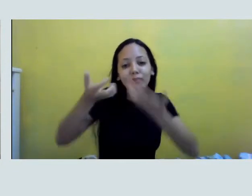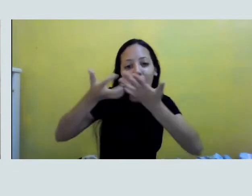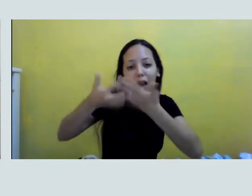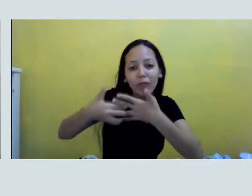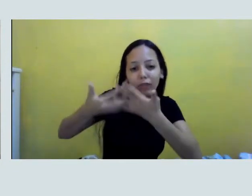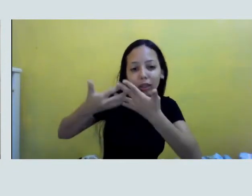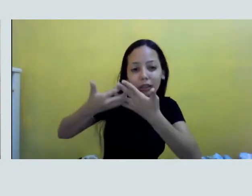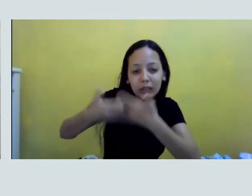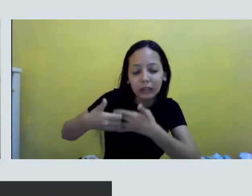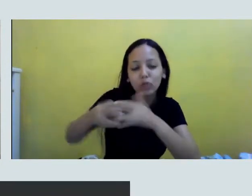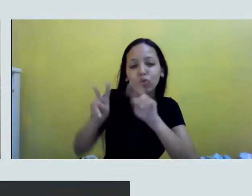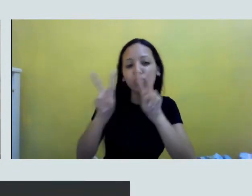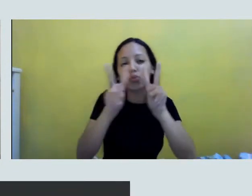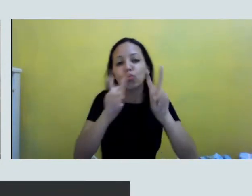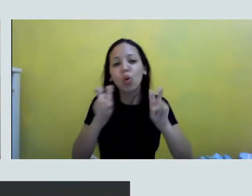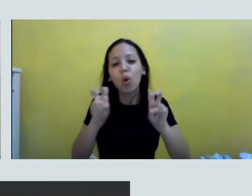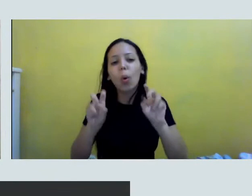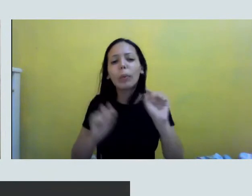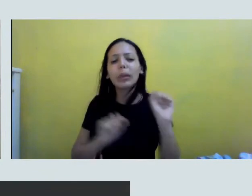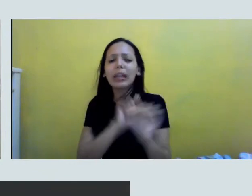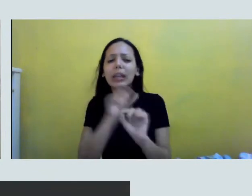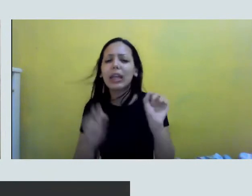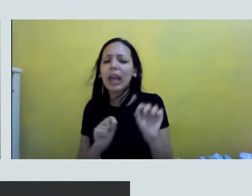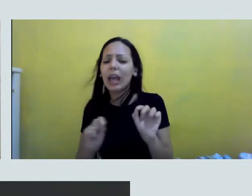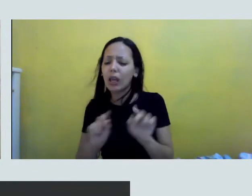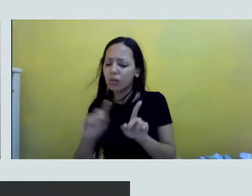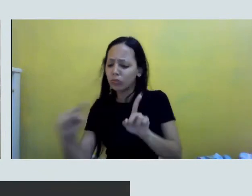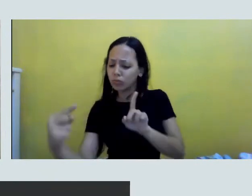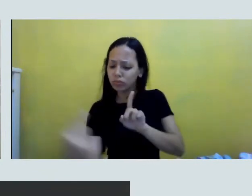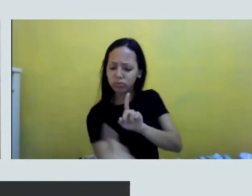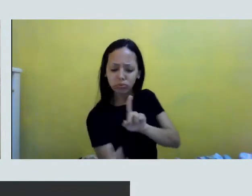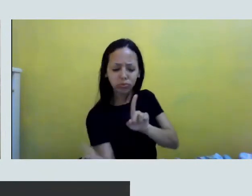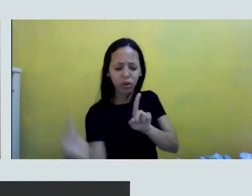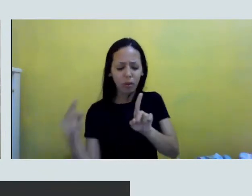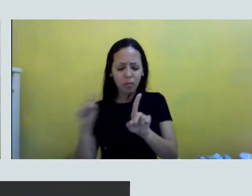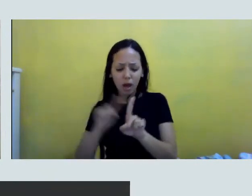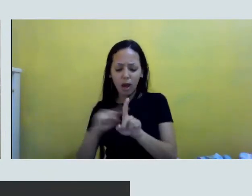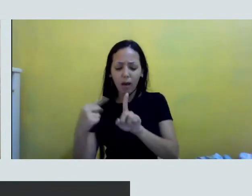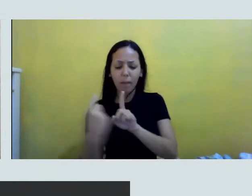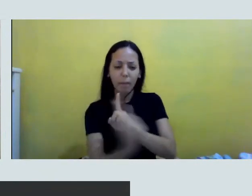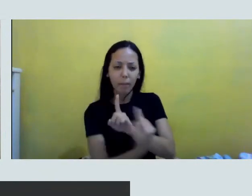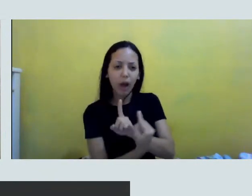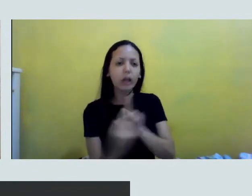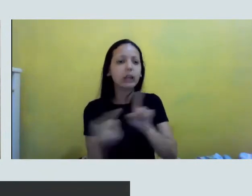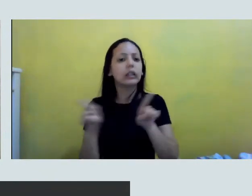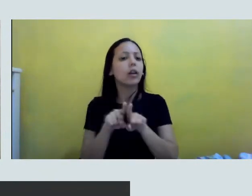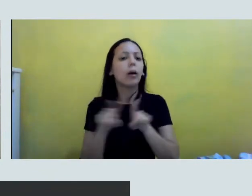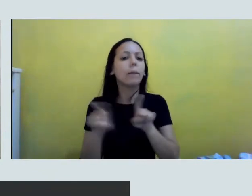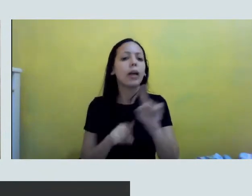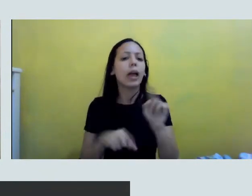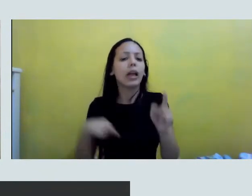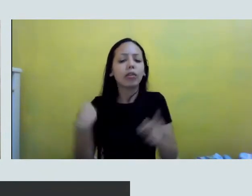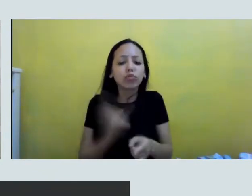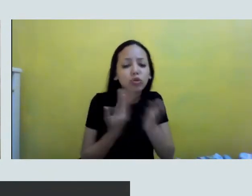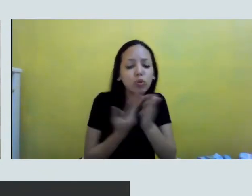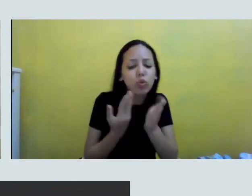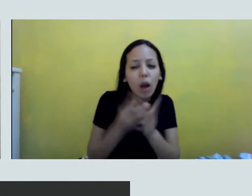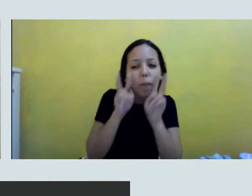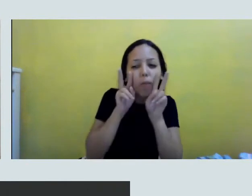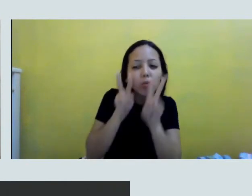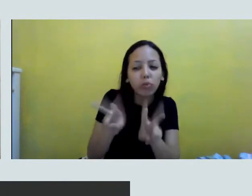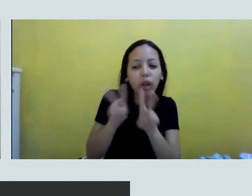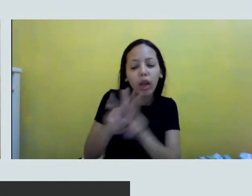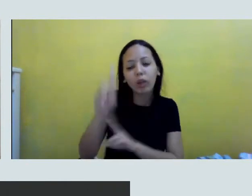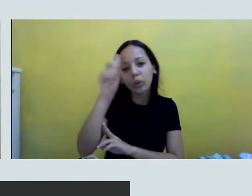refletir sobre o que está à nossa volta, sobre o que a gente vê todos os dias. Então,